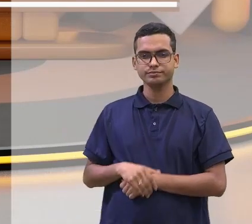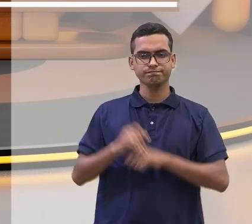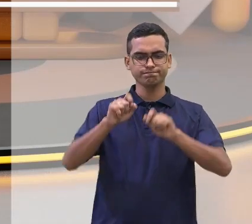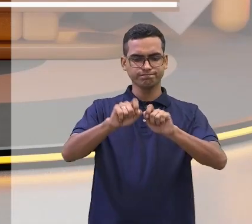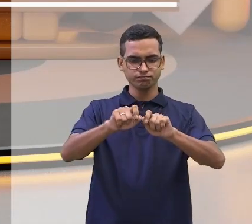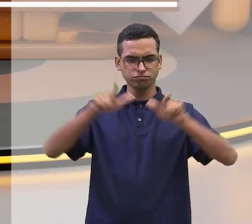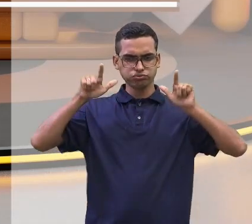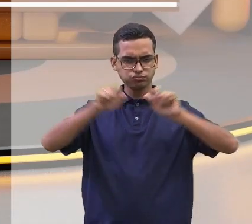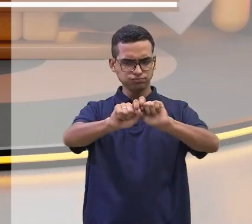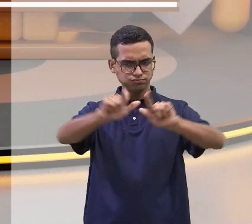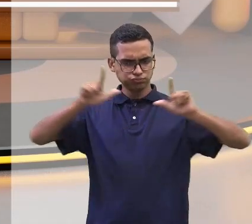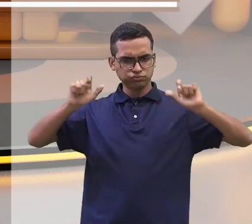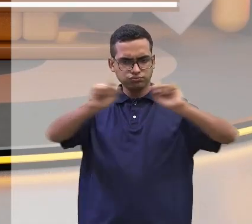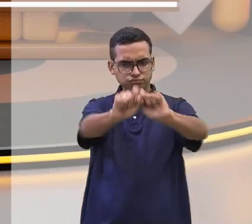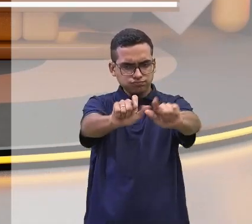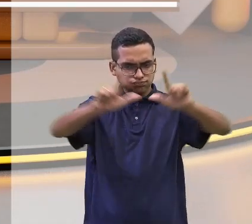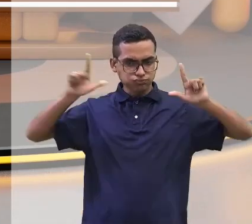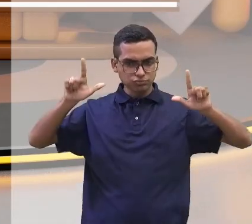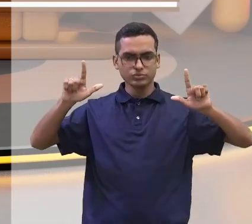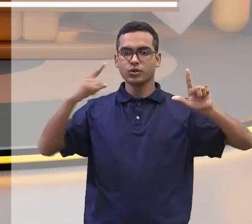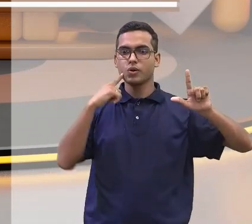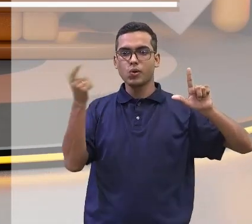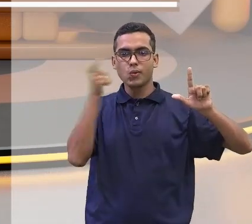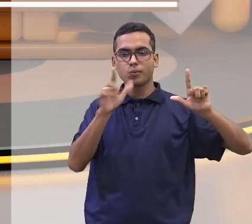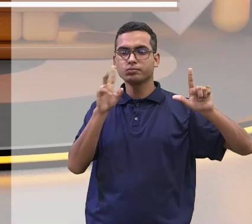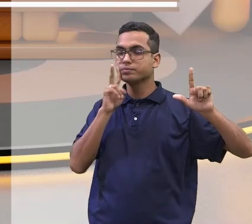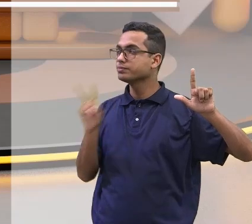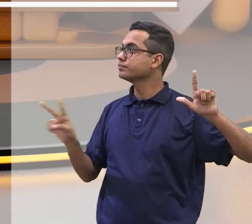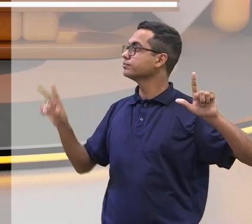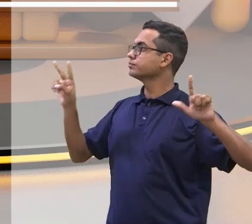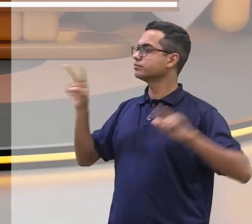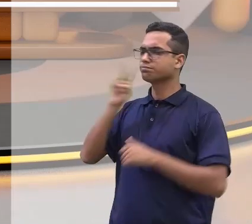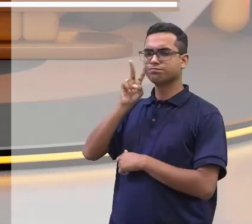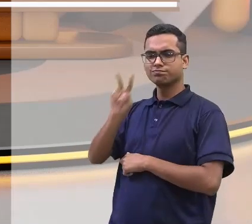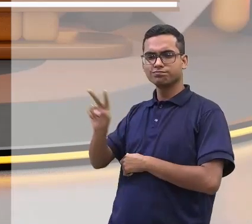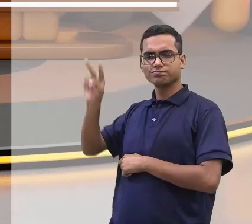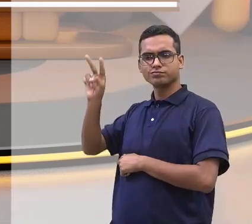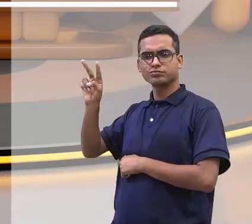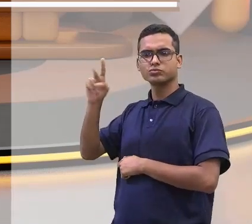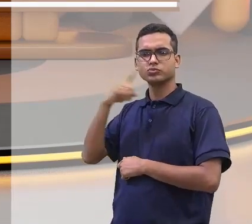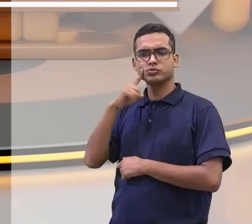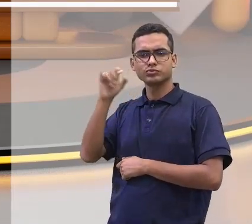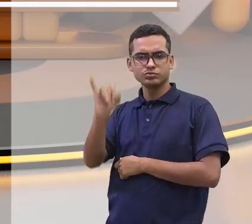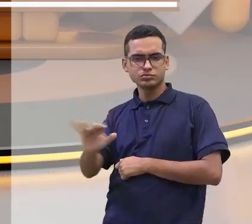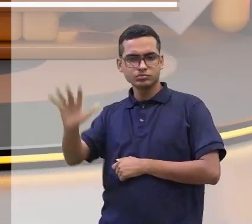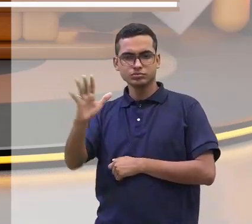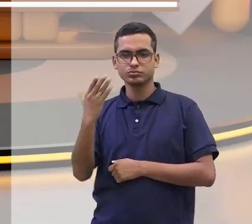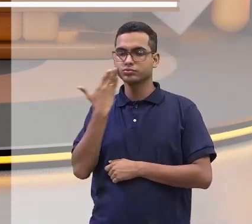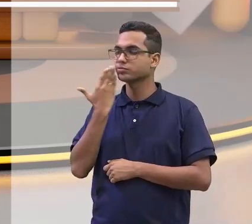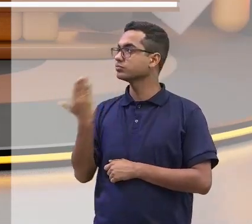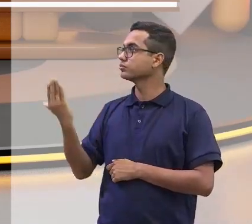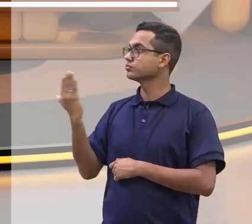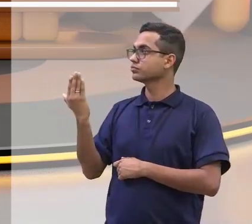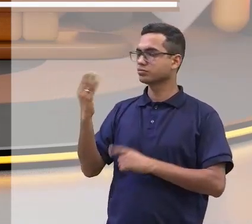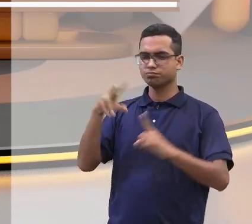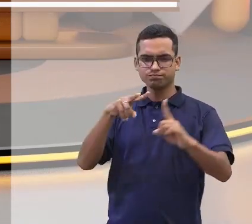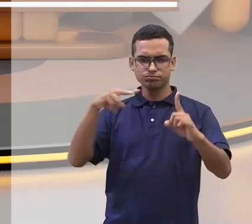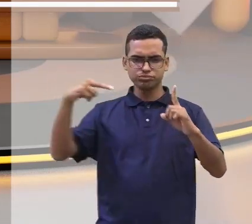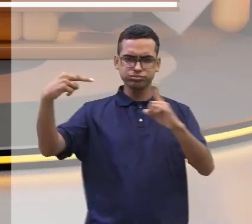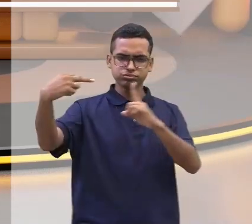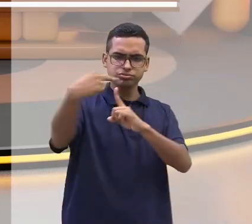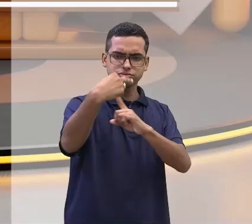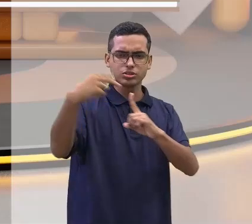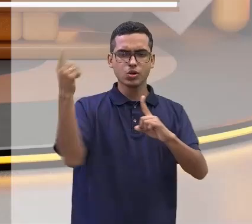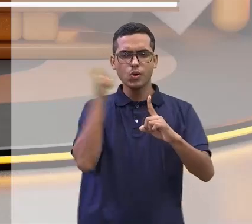dele, olha só, eu vou colocar para vocês aqui um visual, uma perspectiva de visão diferente, para